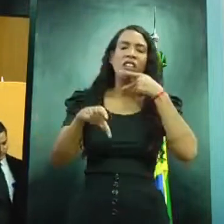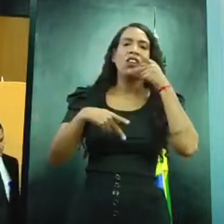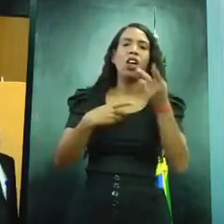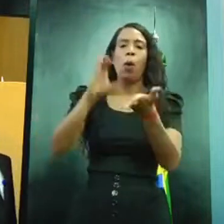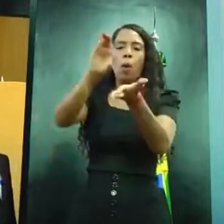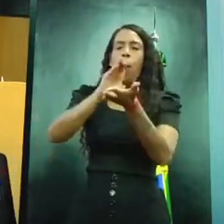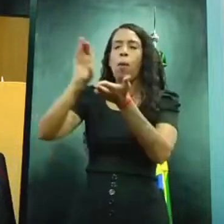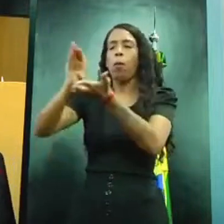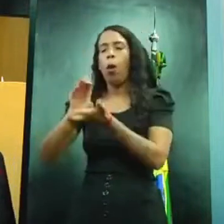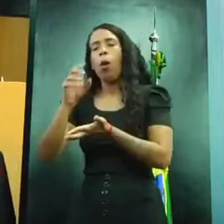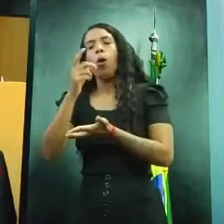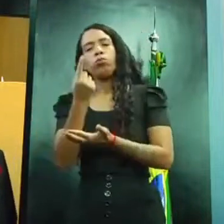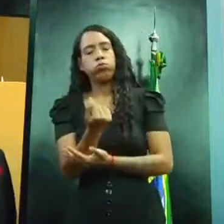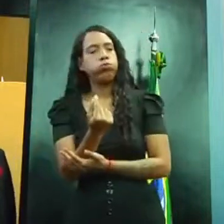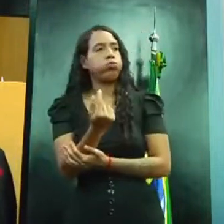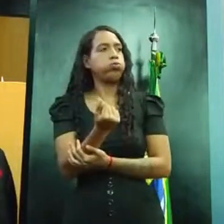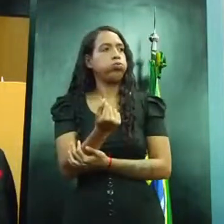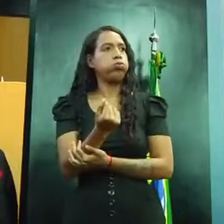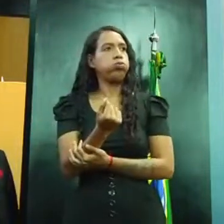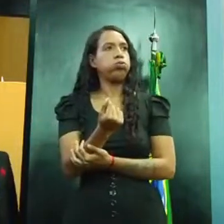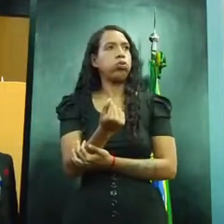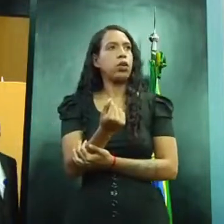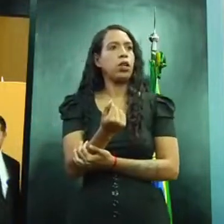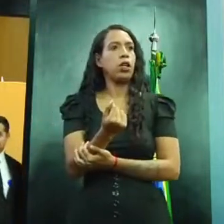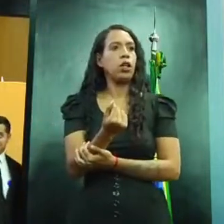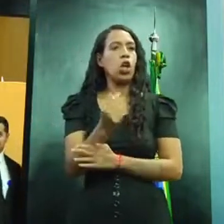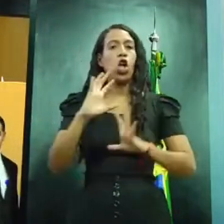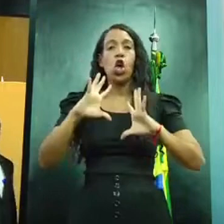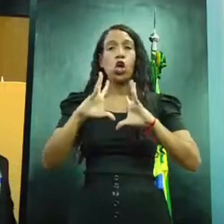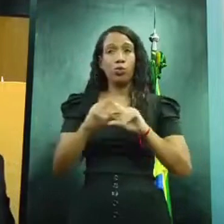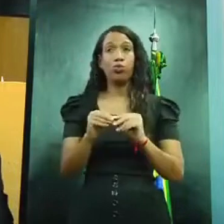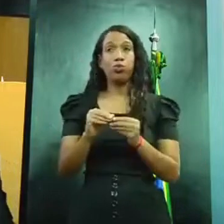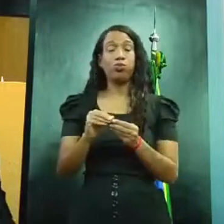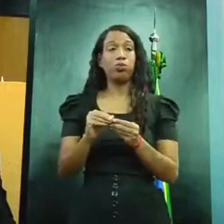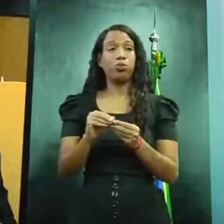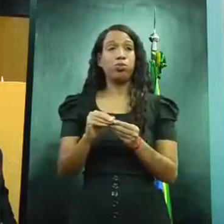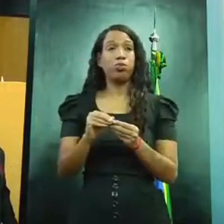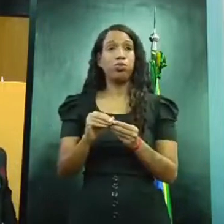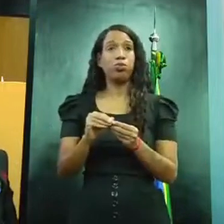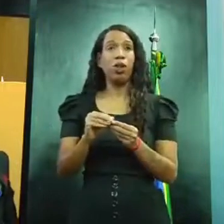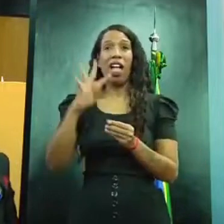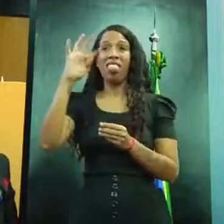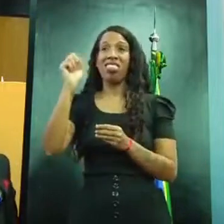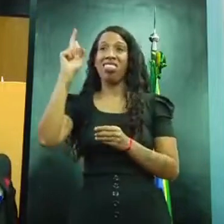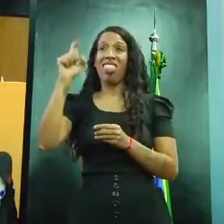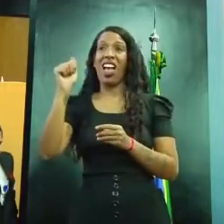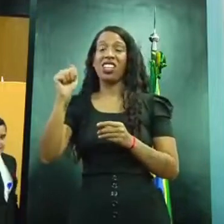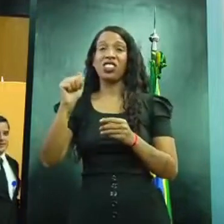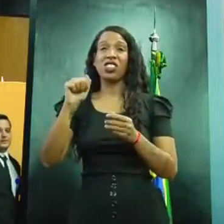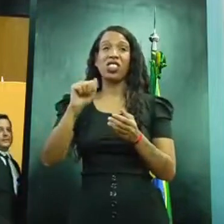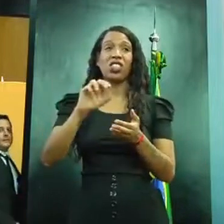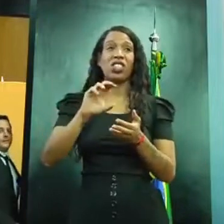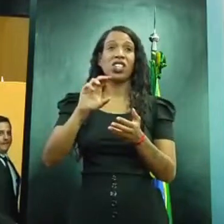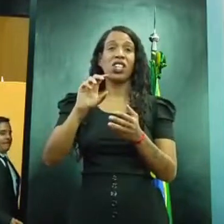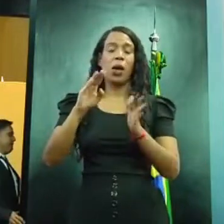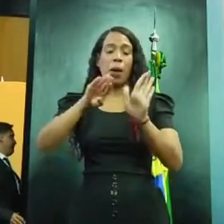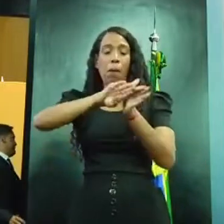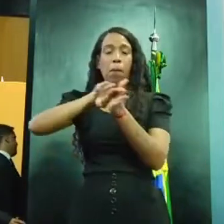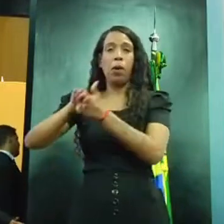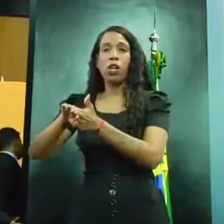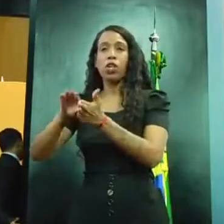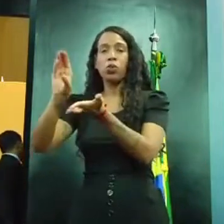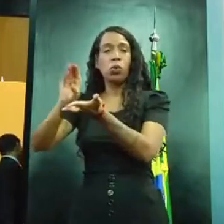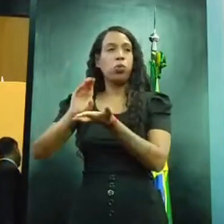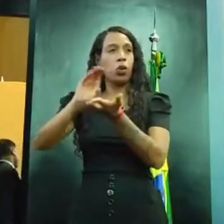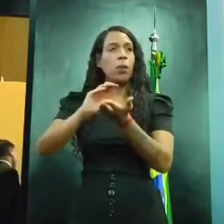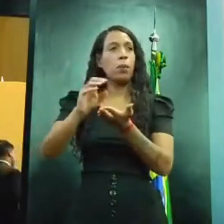Recursos, a grande maioria deles, a taxas de mercado, e uma pequena parte com